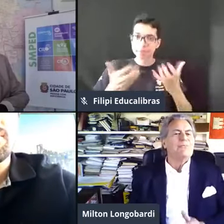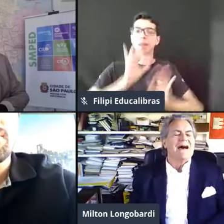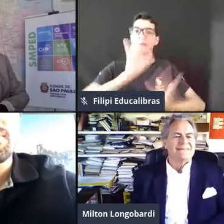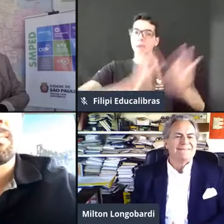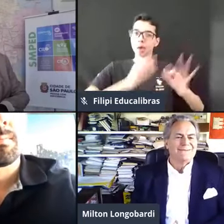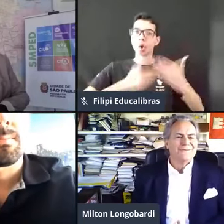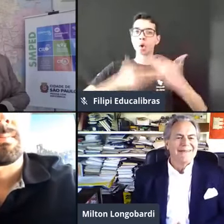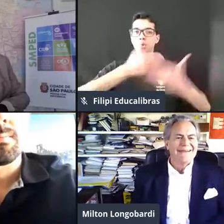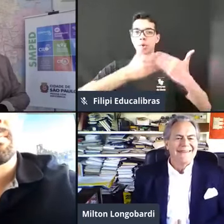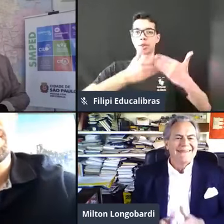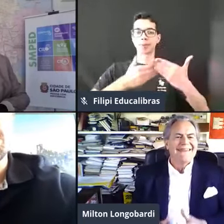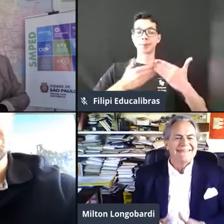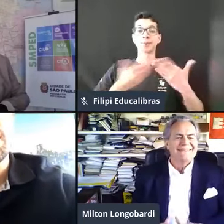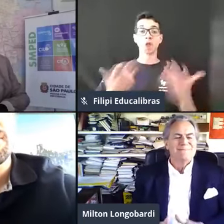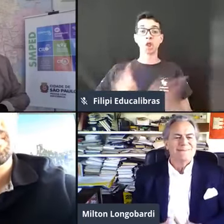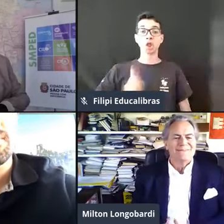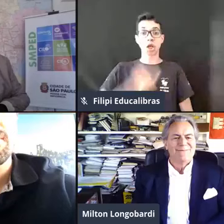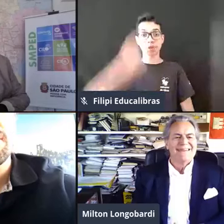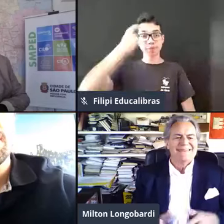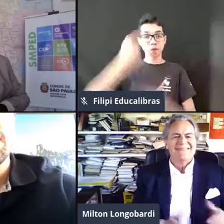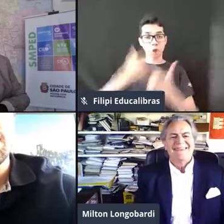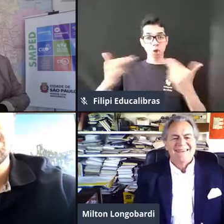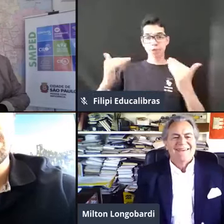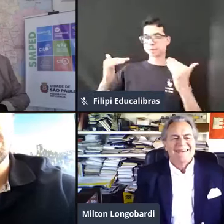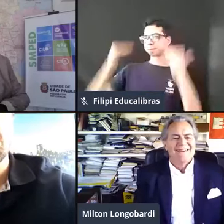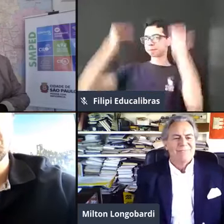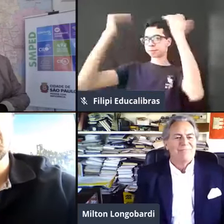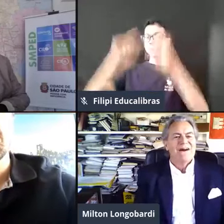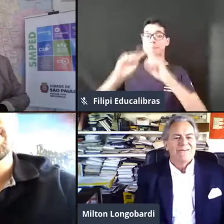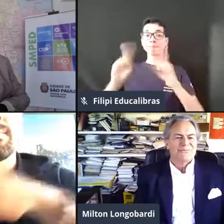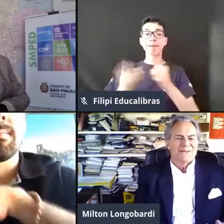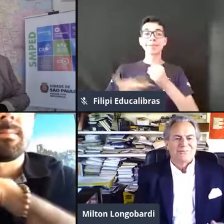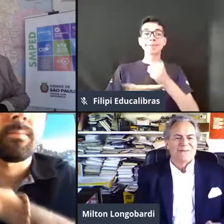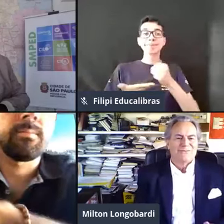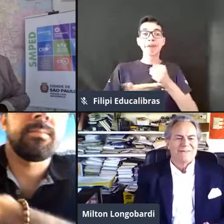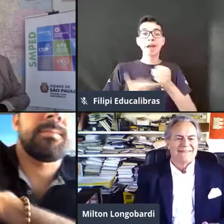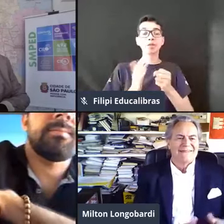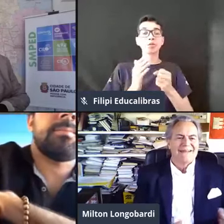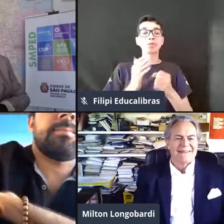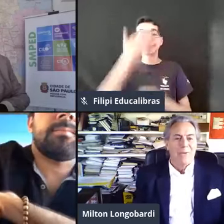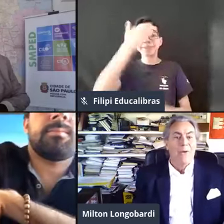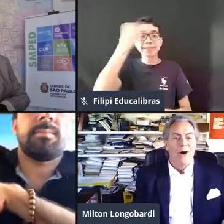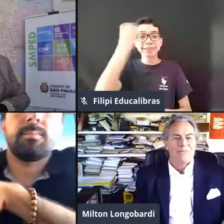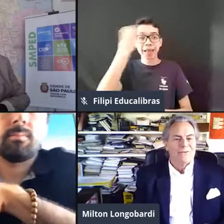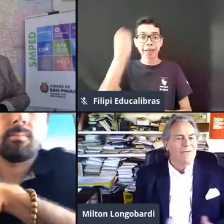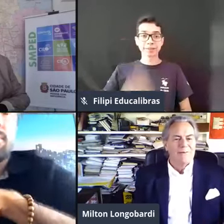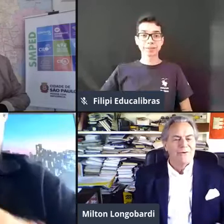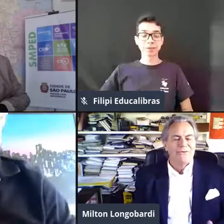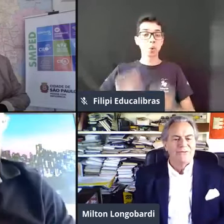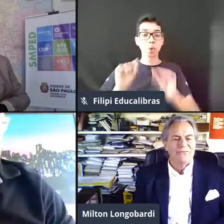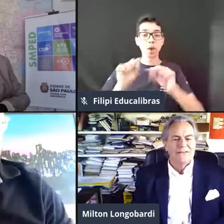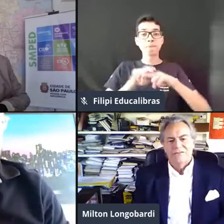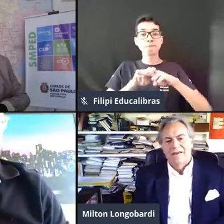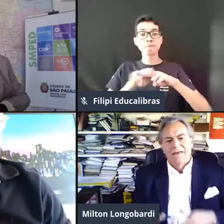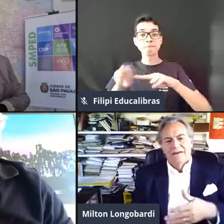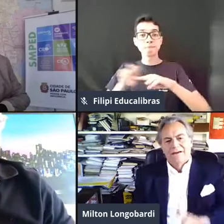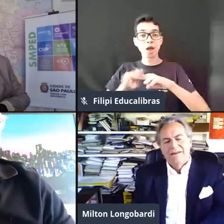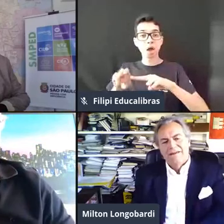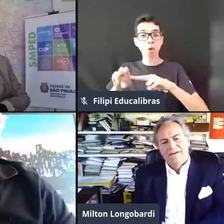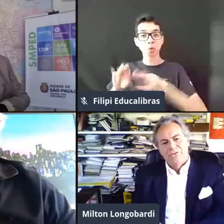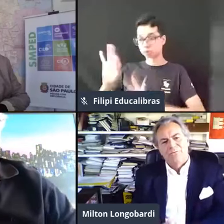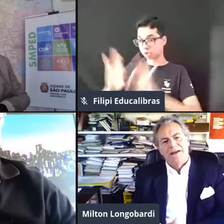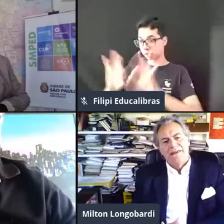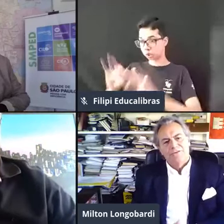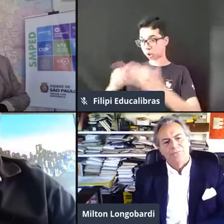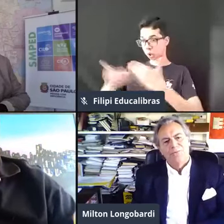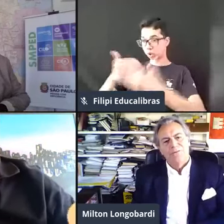falhamos no básico, né? Que é simplesmente bancos para as pessoas sentarem, que é o óbvio, não é muito difícil,